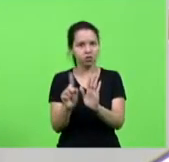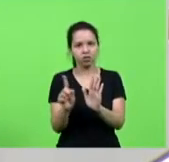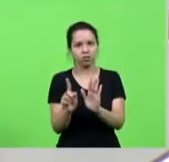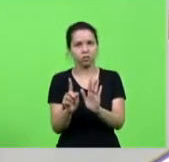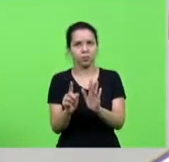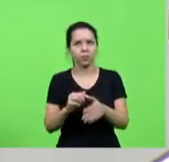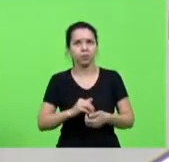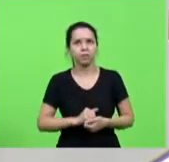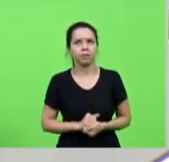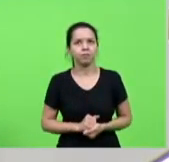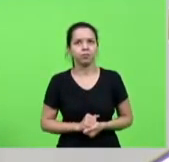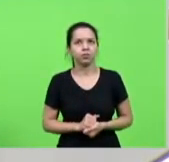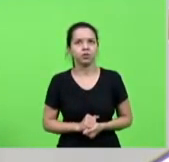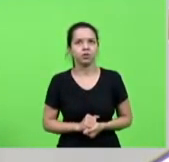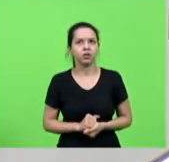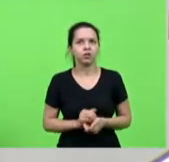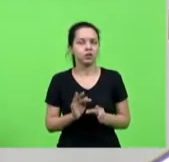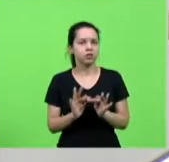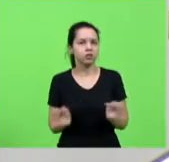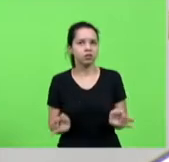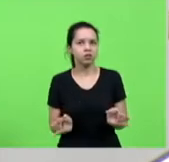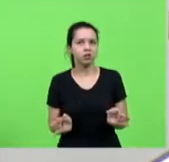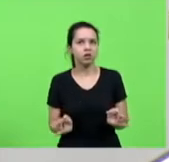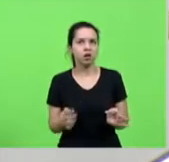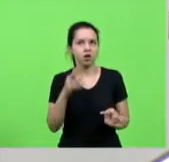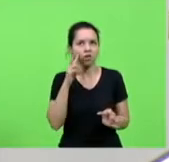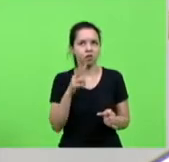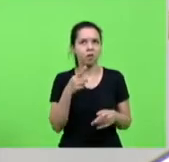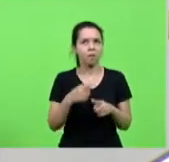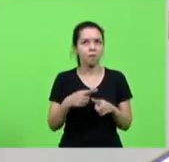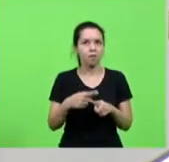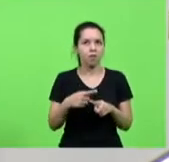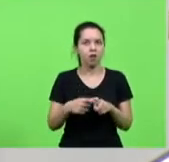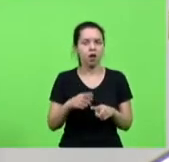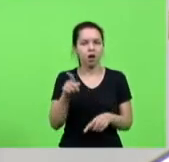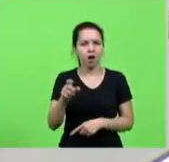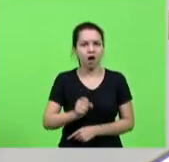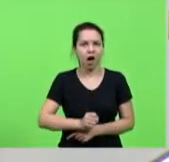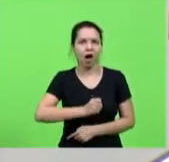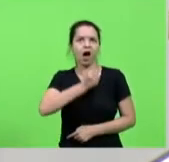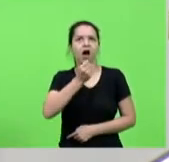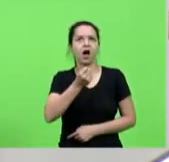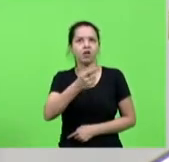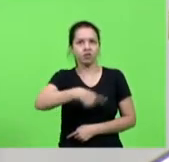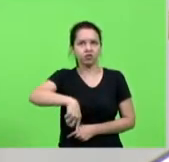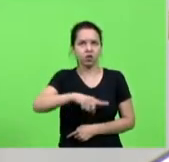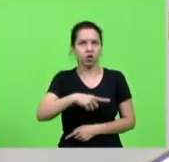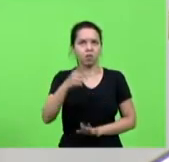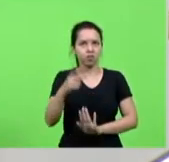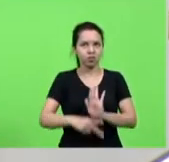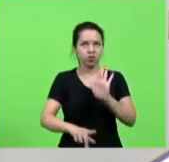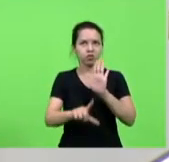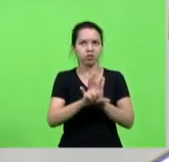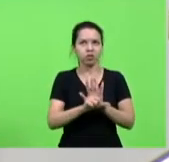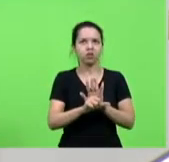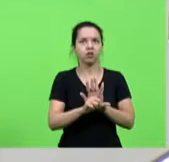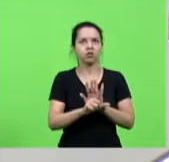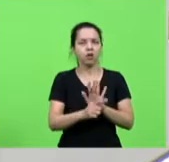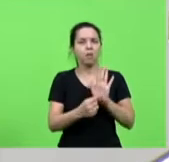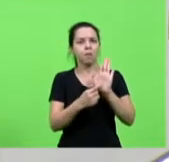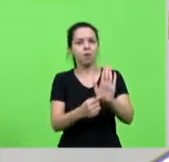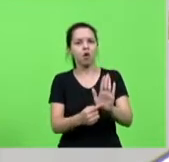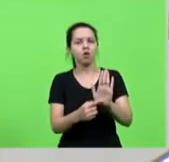Então, agora eu gostaria de ver com os senhores, por que será que tem uma raiva assim tão grande do nosso projeto de lei? Mostra para a gente, por favor, quem